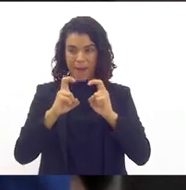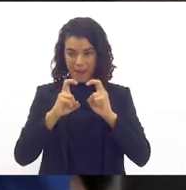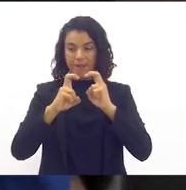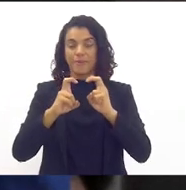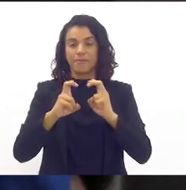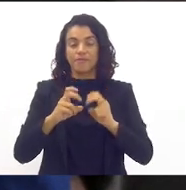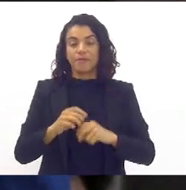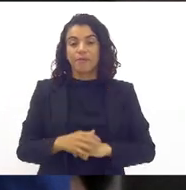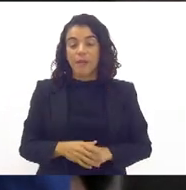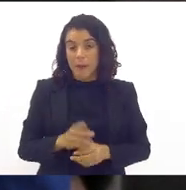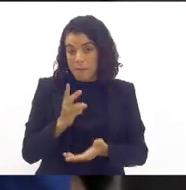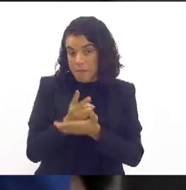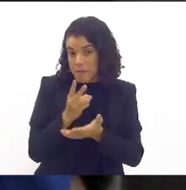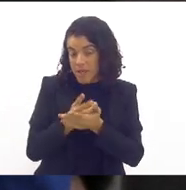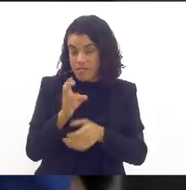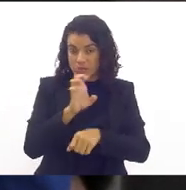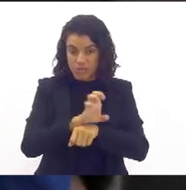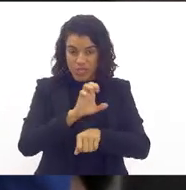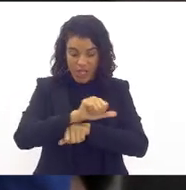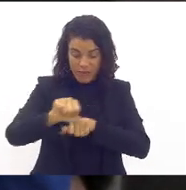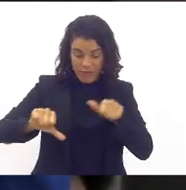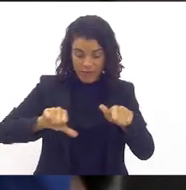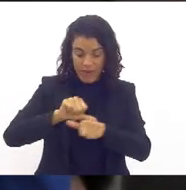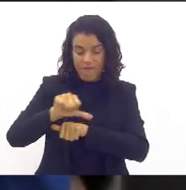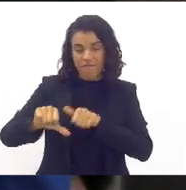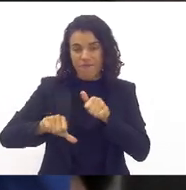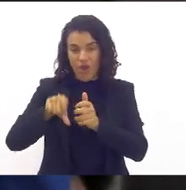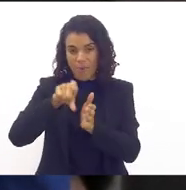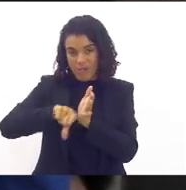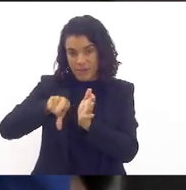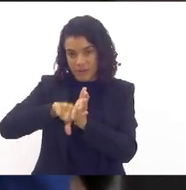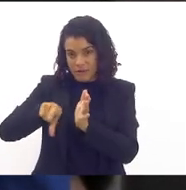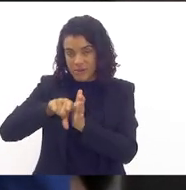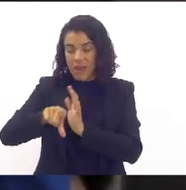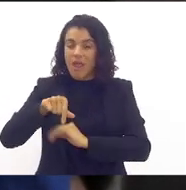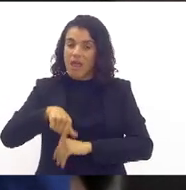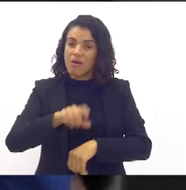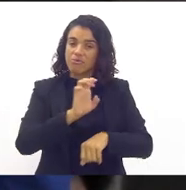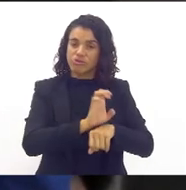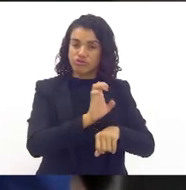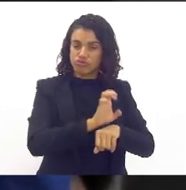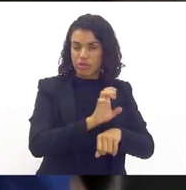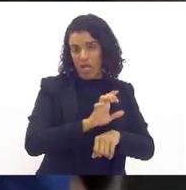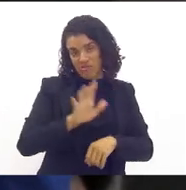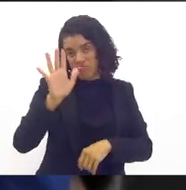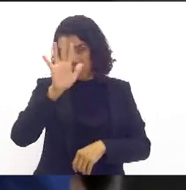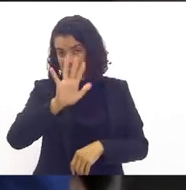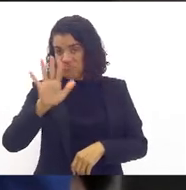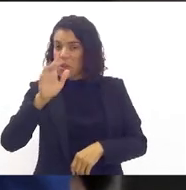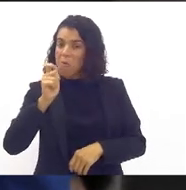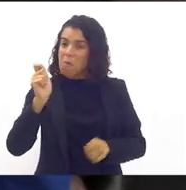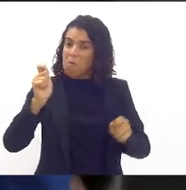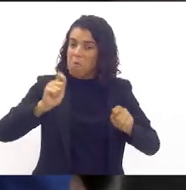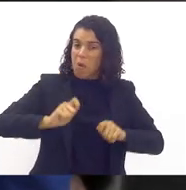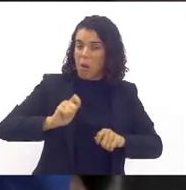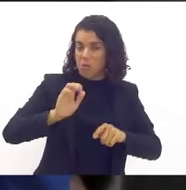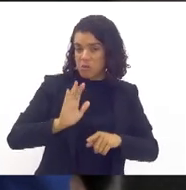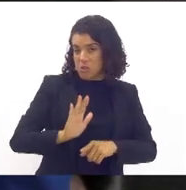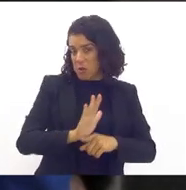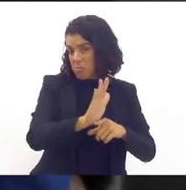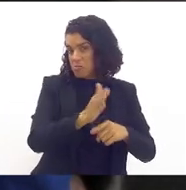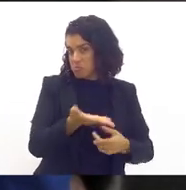mesmo o Estado, na reforma tributária, sendo um Estado que, em tese, pode ser beneficiado pelo